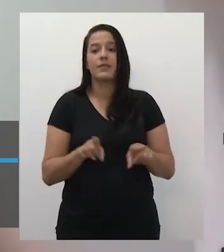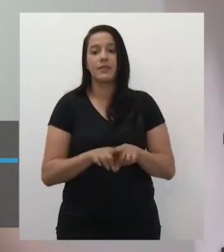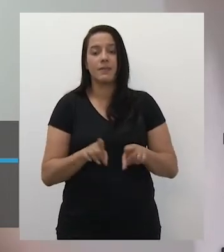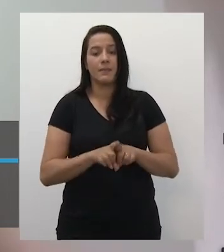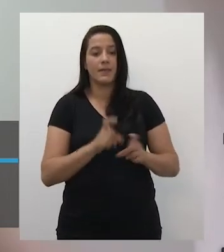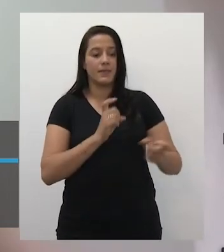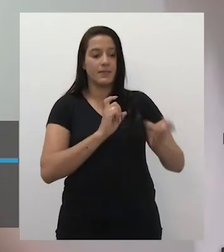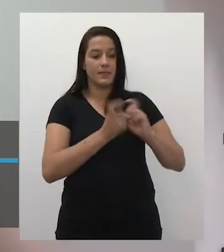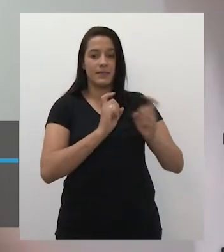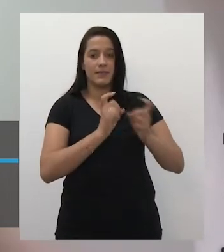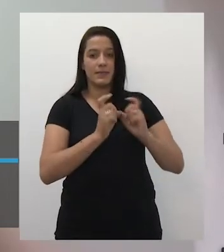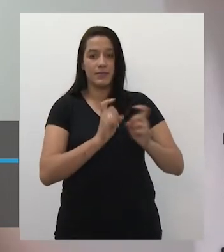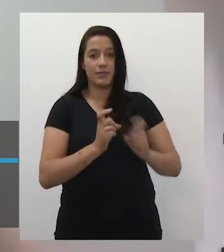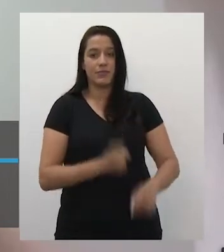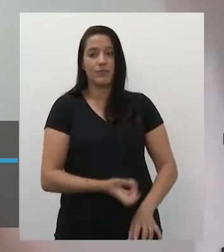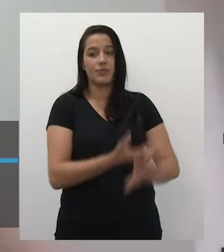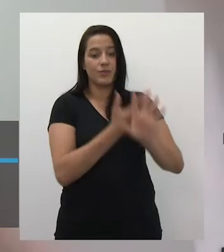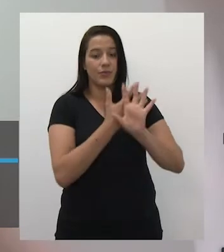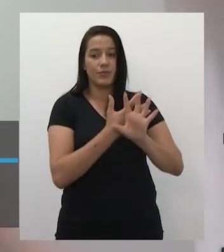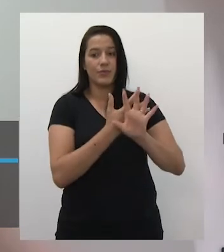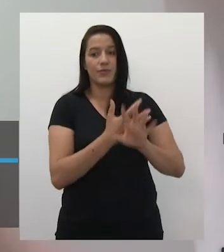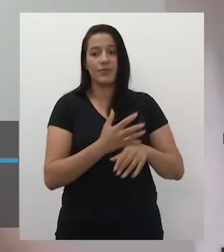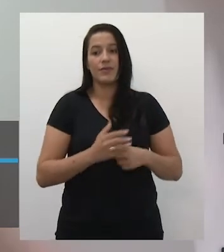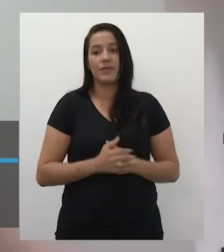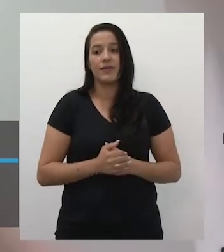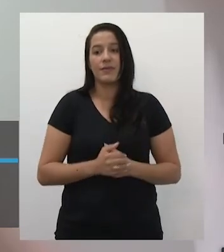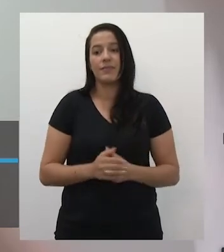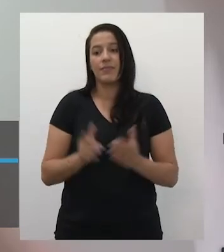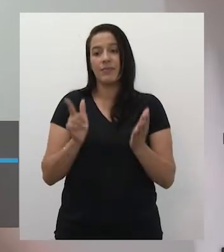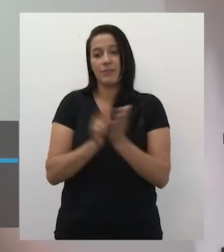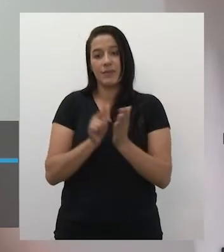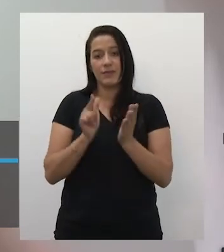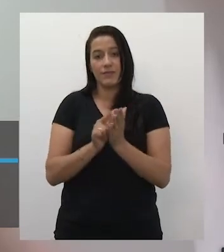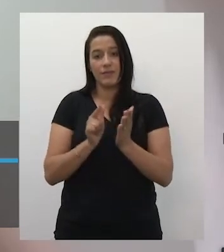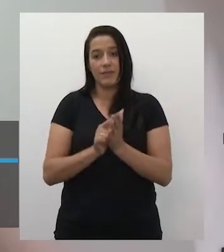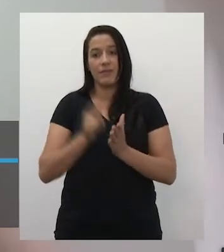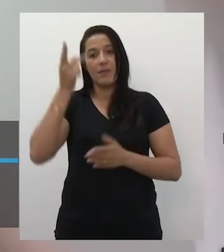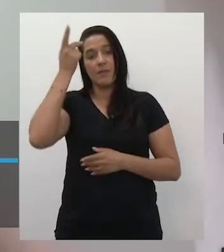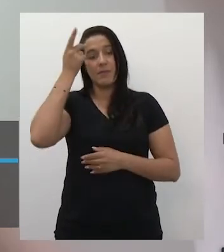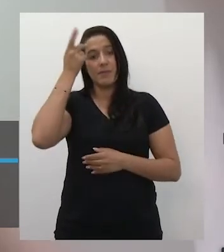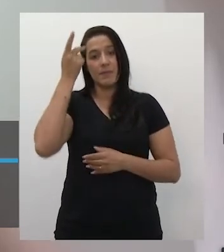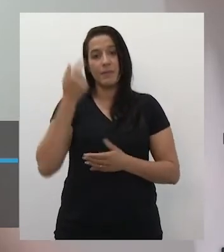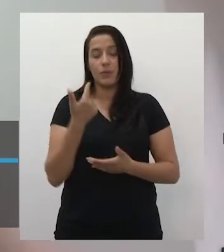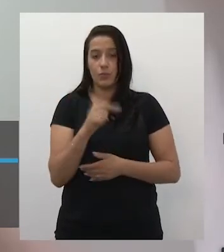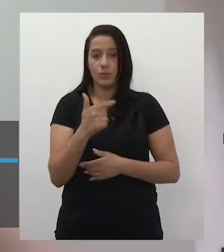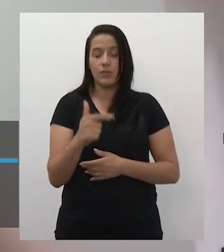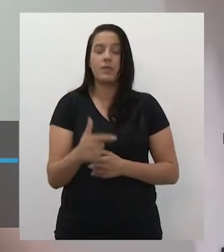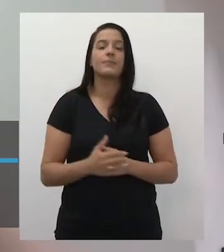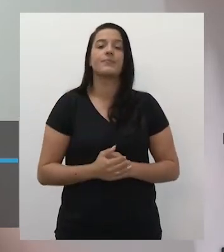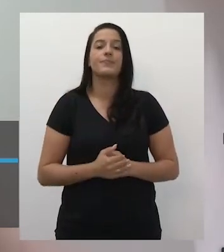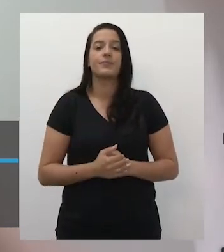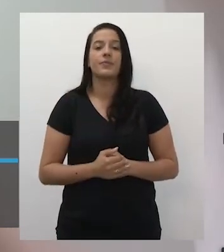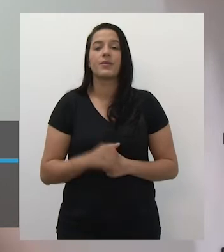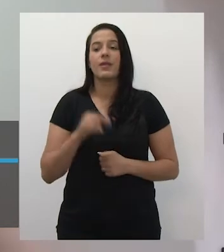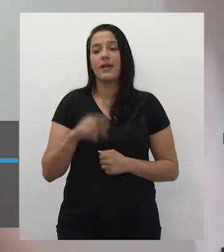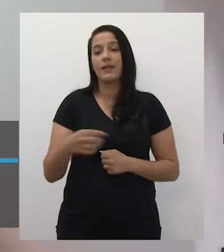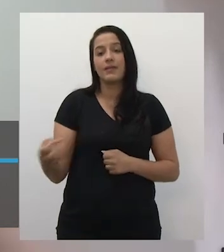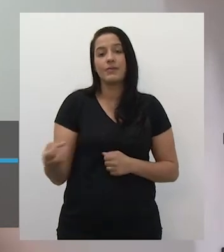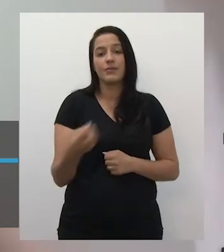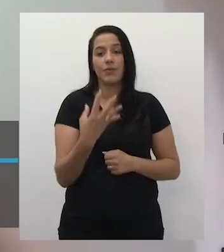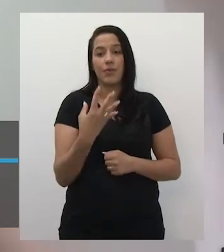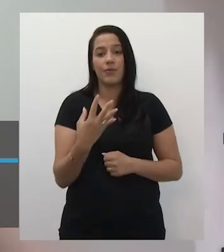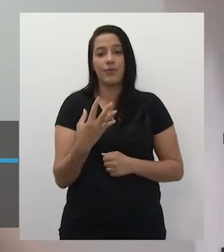alunos com as ferramentas que eu tinha disponíveis. Mas não demorou muito para que os desafios acontecessem.